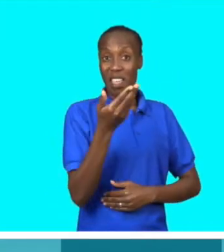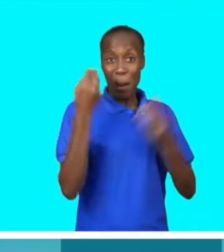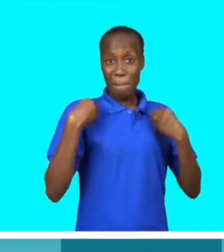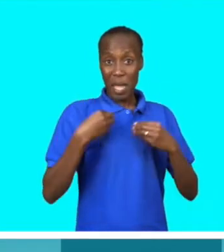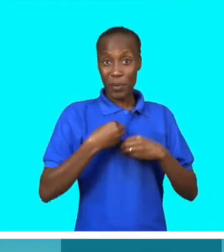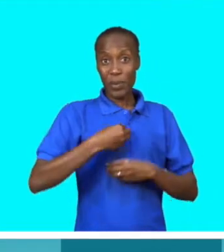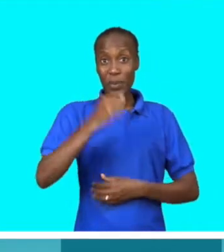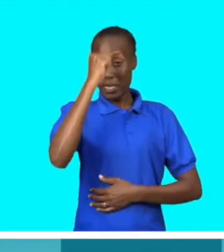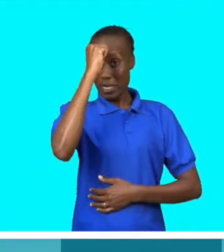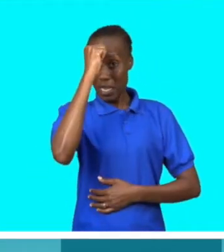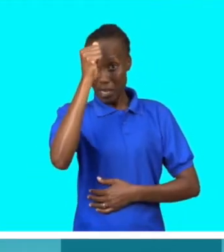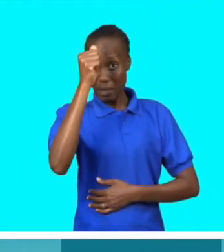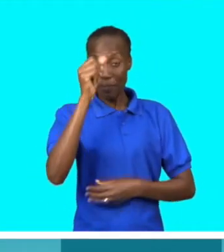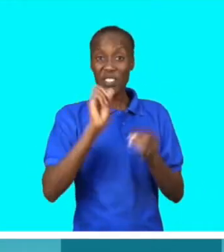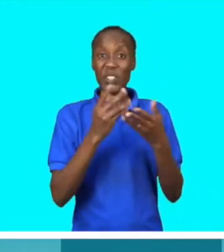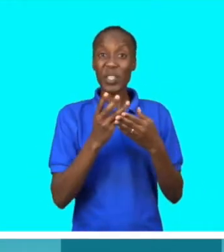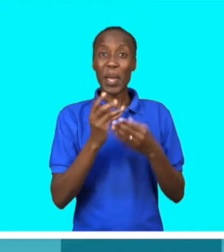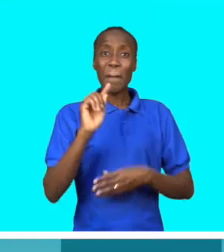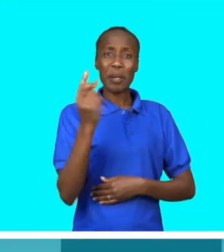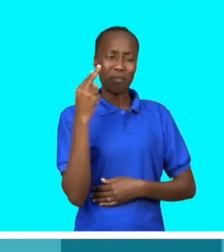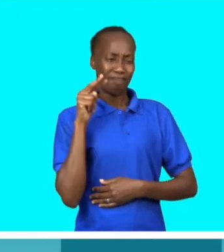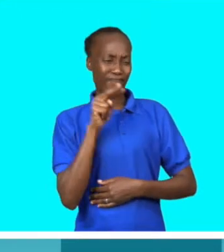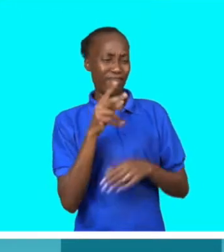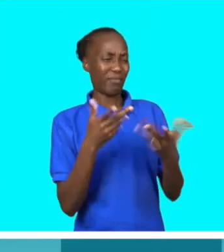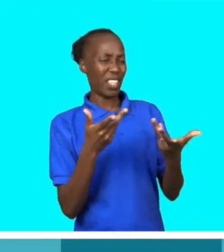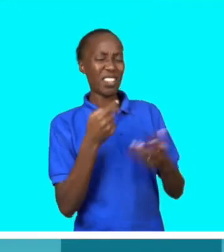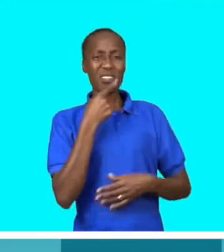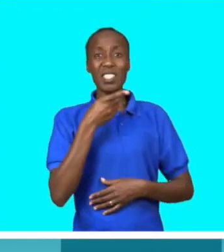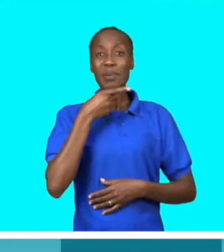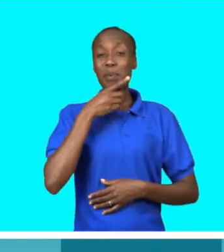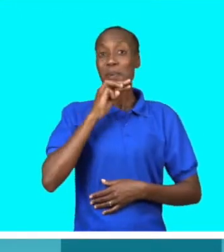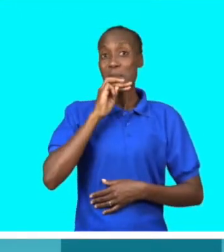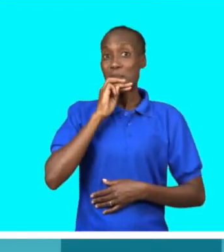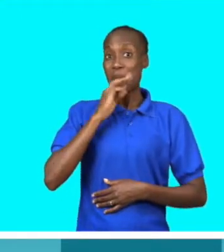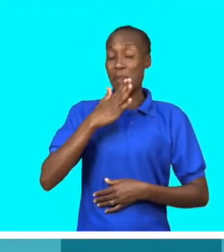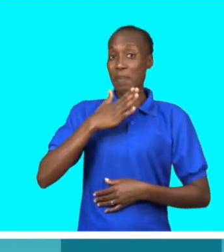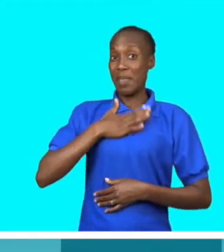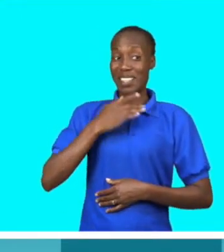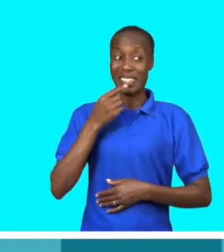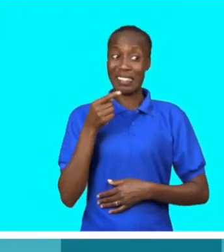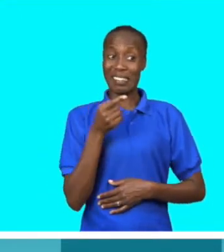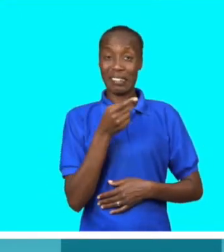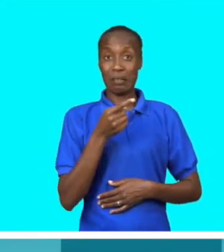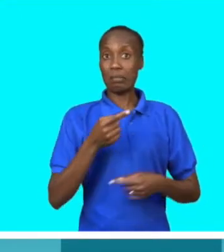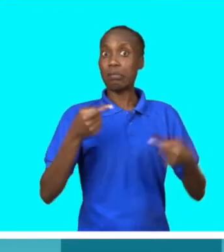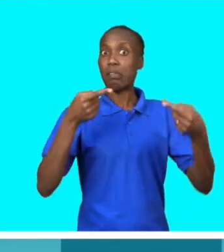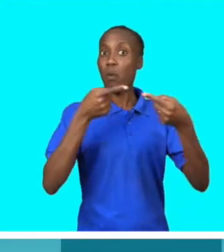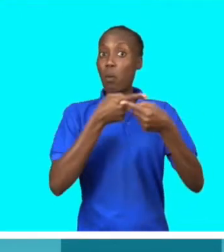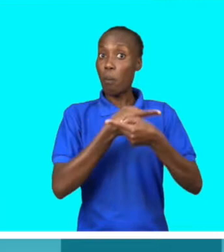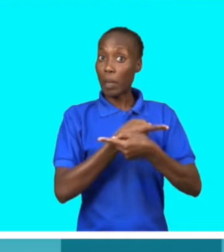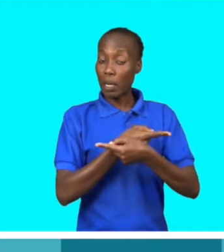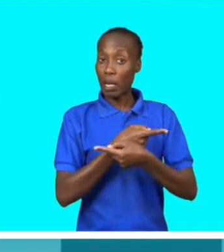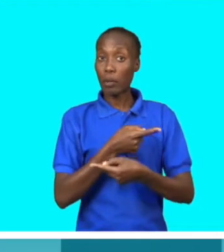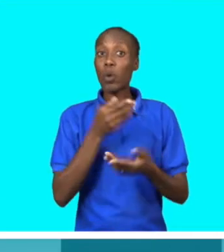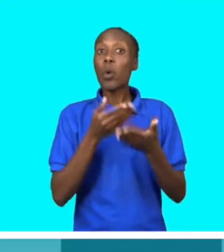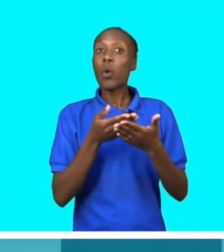Dr. Erasmo Indiano. Ele é que depois olhou e viu e disse, aqui, aos meus pais,